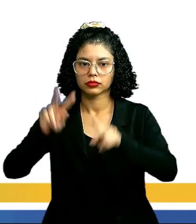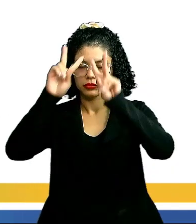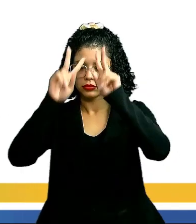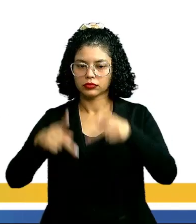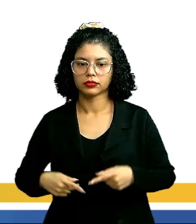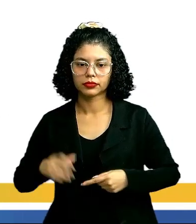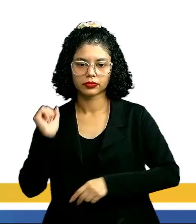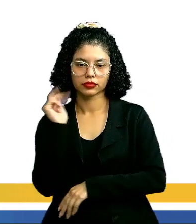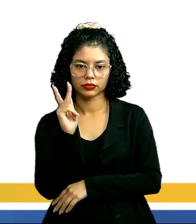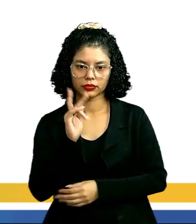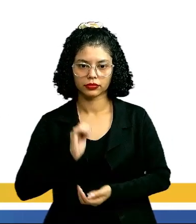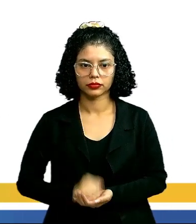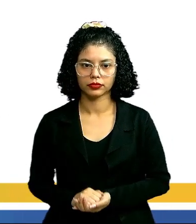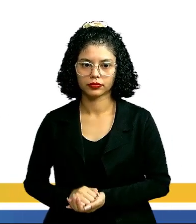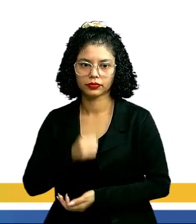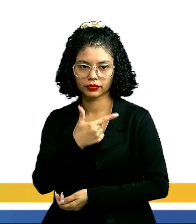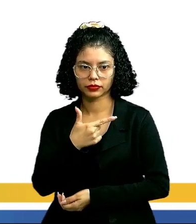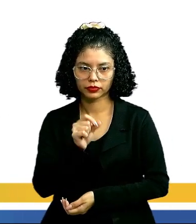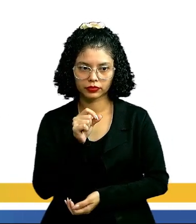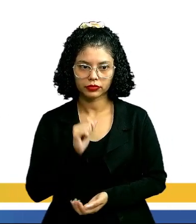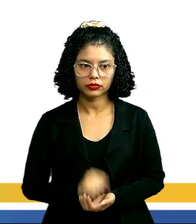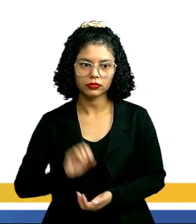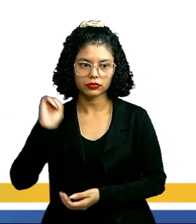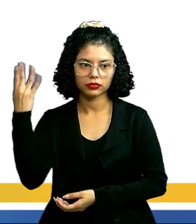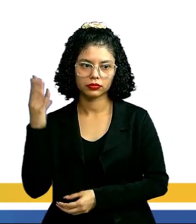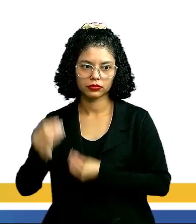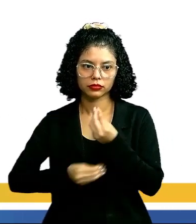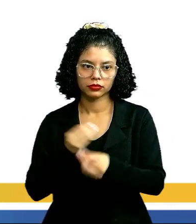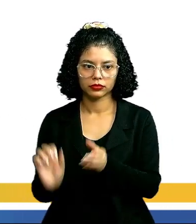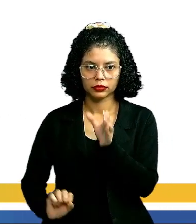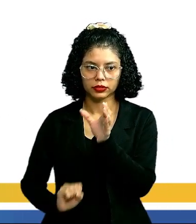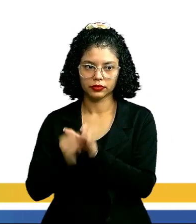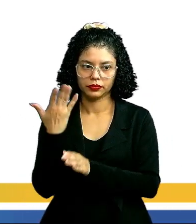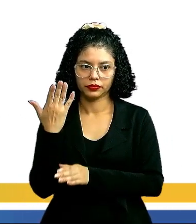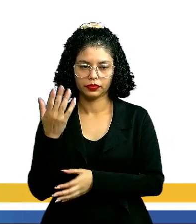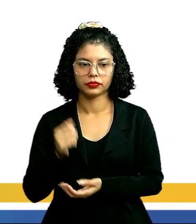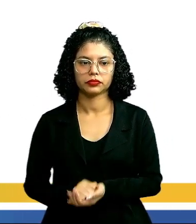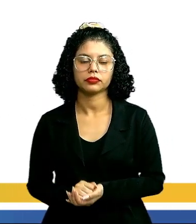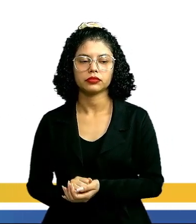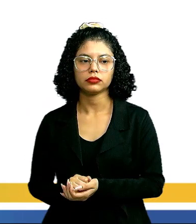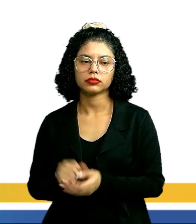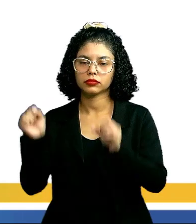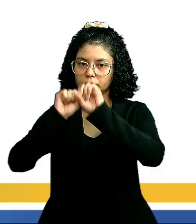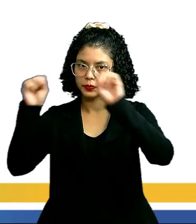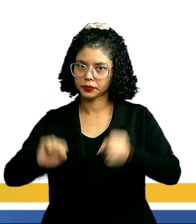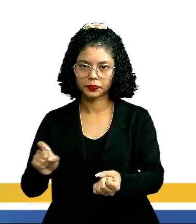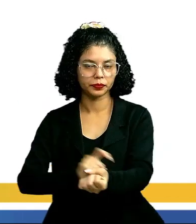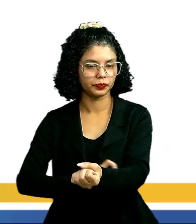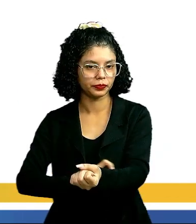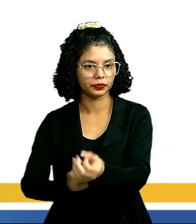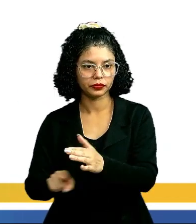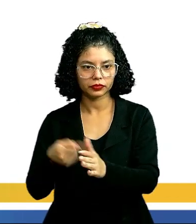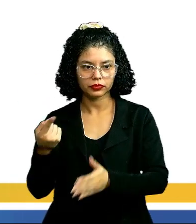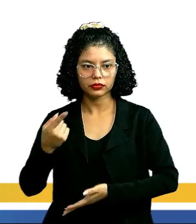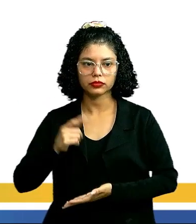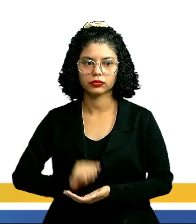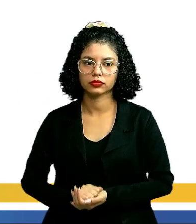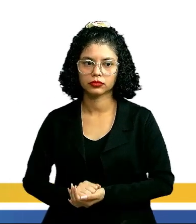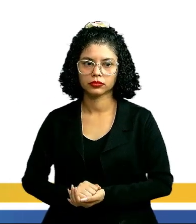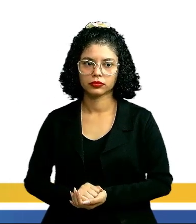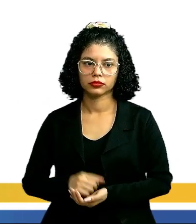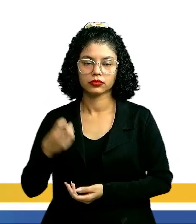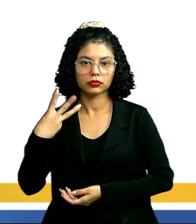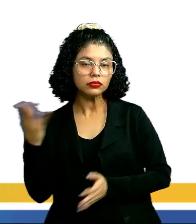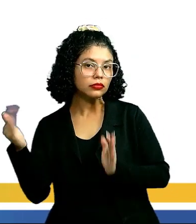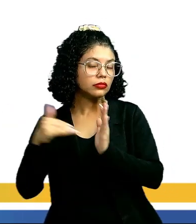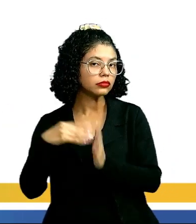humanos, ok? 20 dias, aconteceu a formação do sistema nervoso, um sistema nervoso primitivo. 3